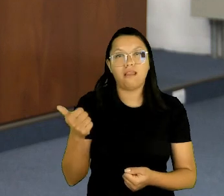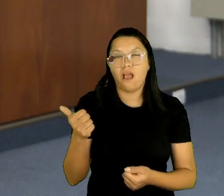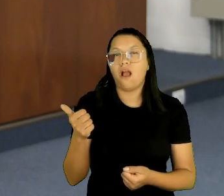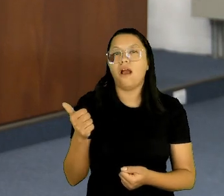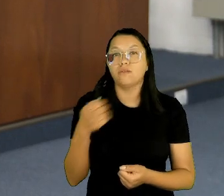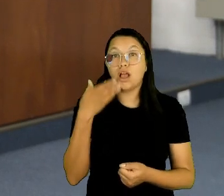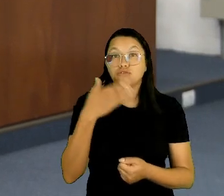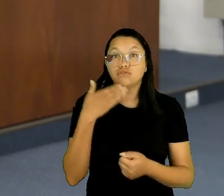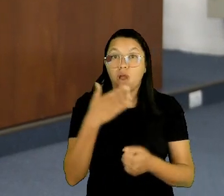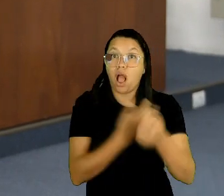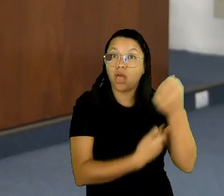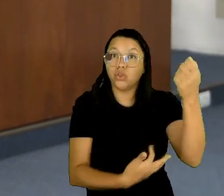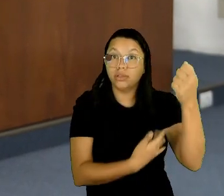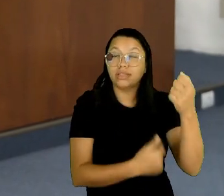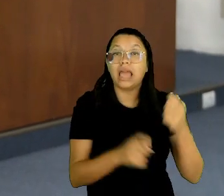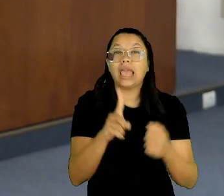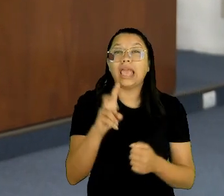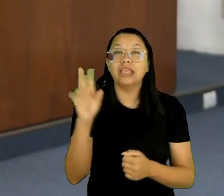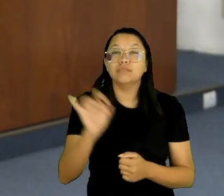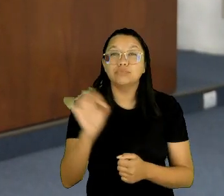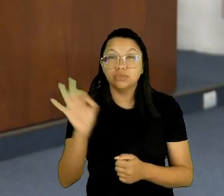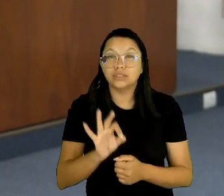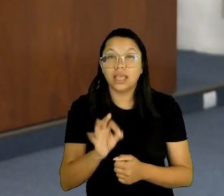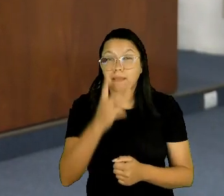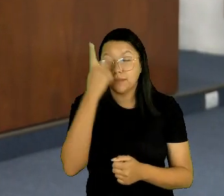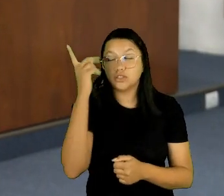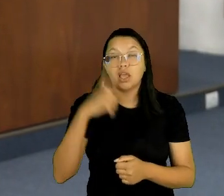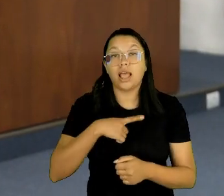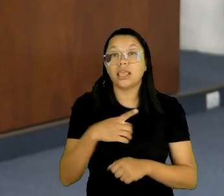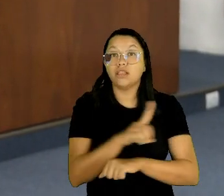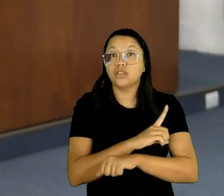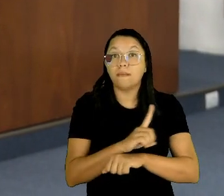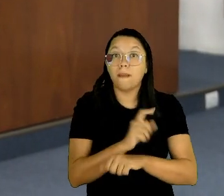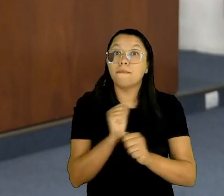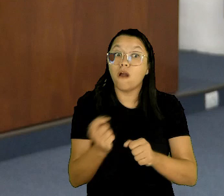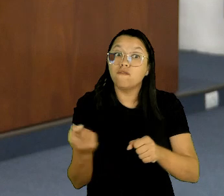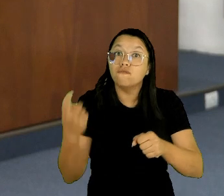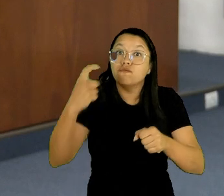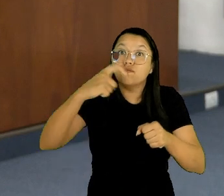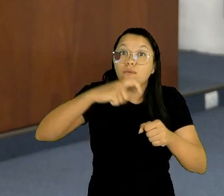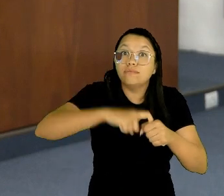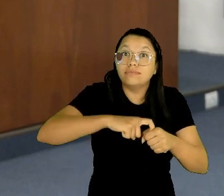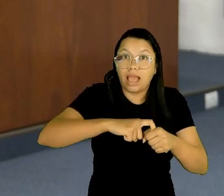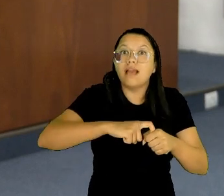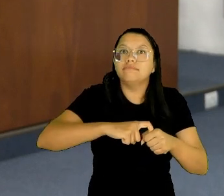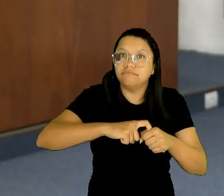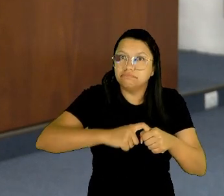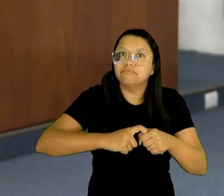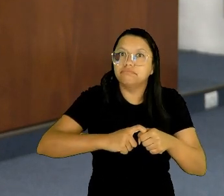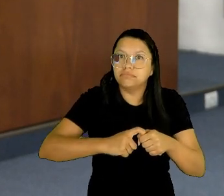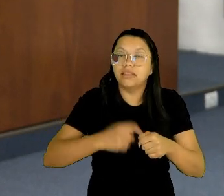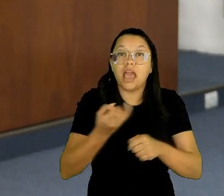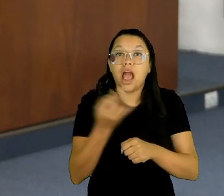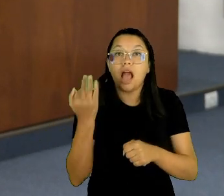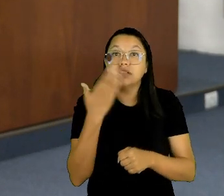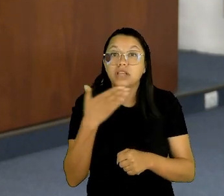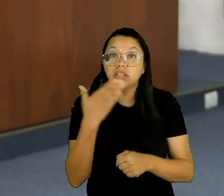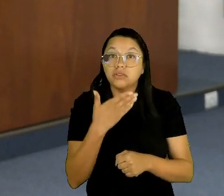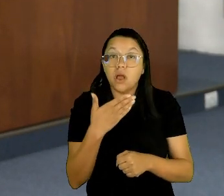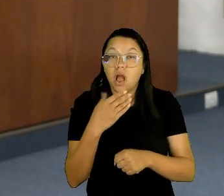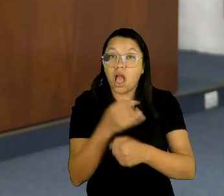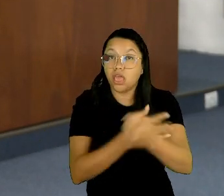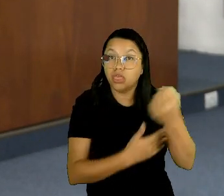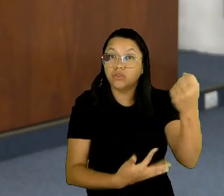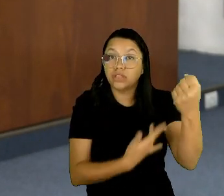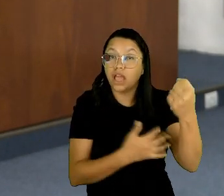10% já costuma melhorar a glicemia, 15% da perda de peso do paciente que tem diabetes pode até voltar a ter glicemia normal.